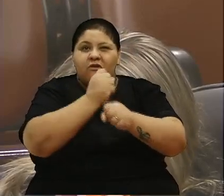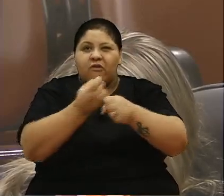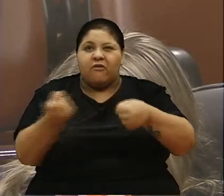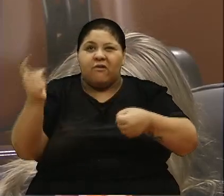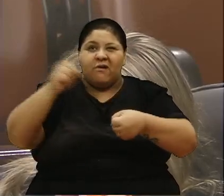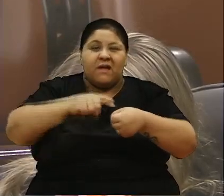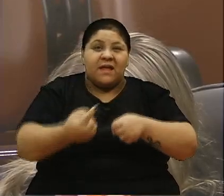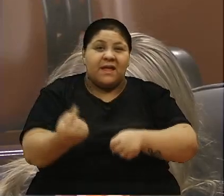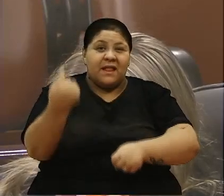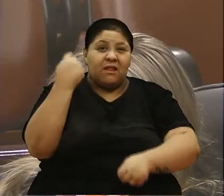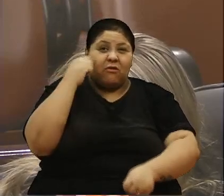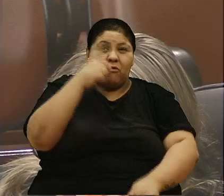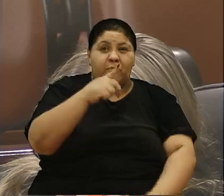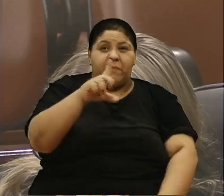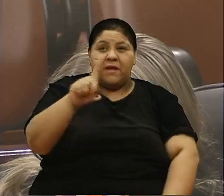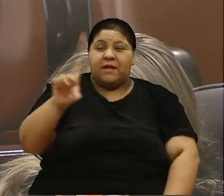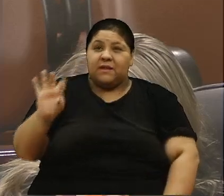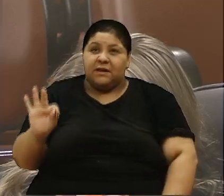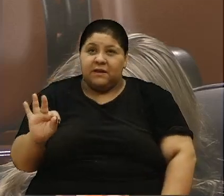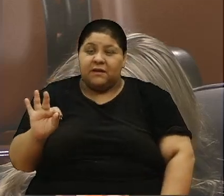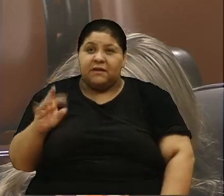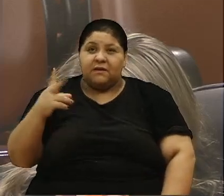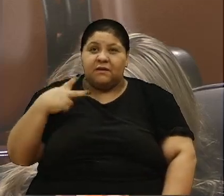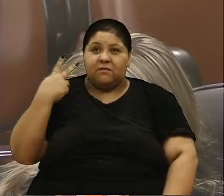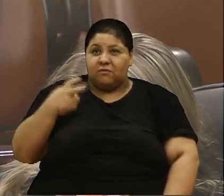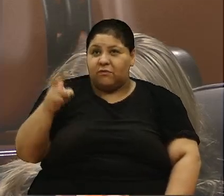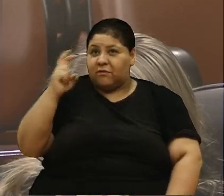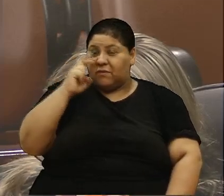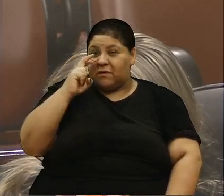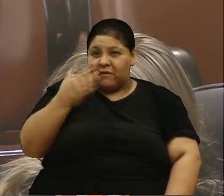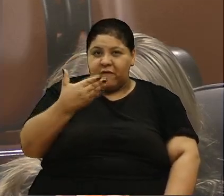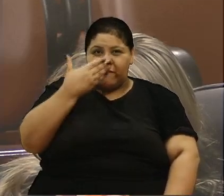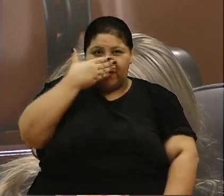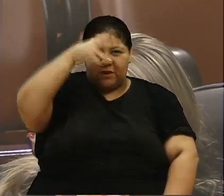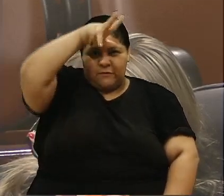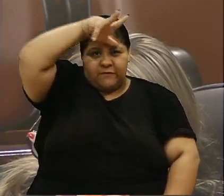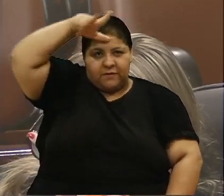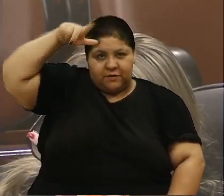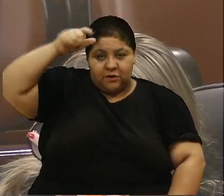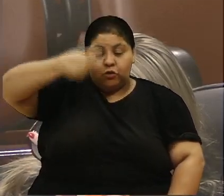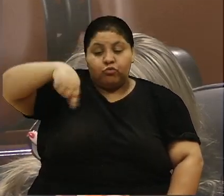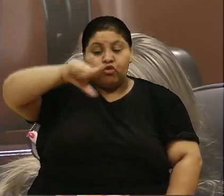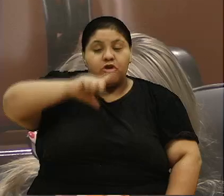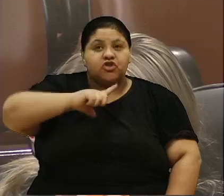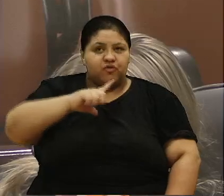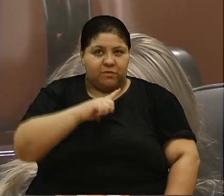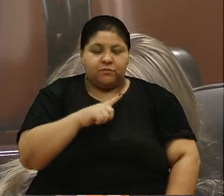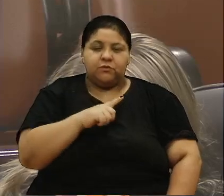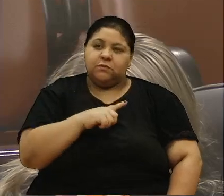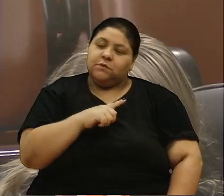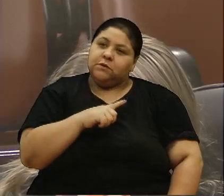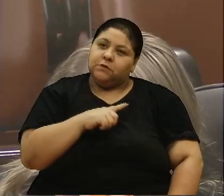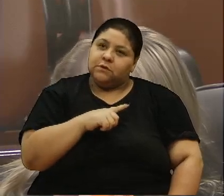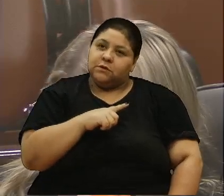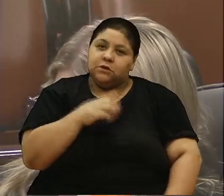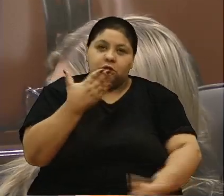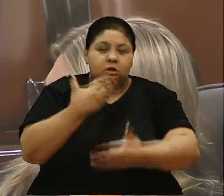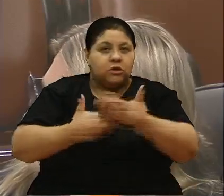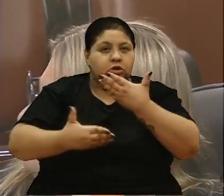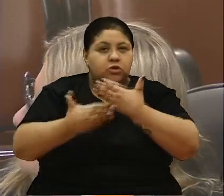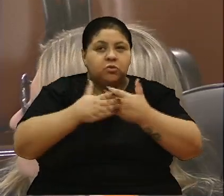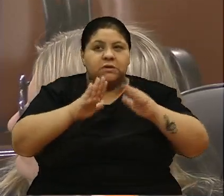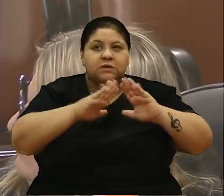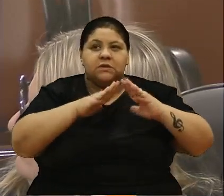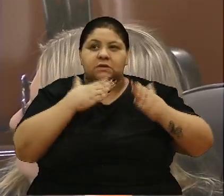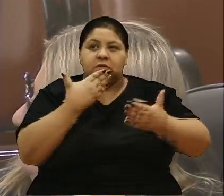na época que o PDT, vereador Andressa Malman, estava à frente da prefeitura, nós tivemos todas as